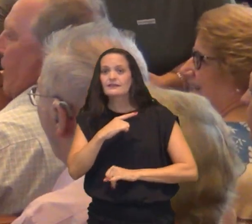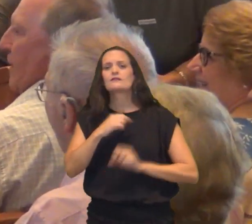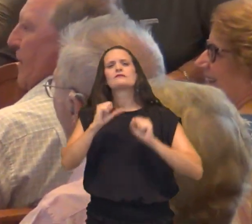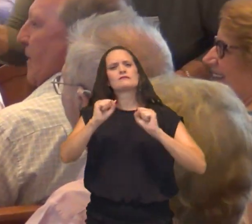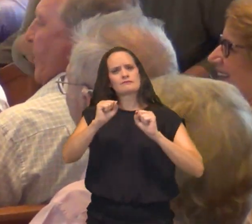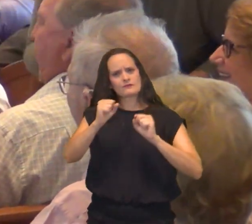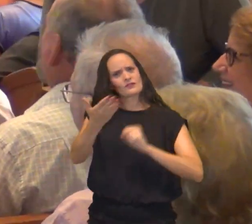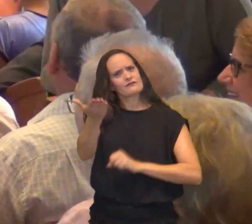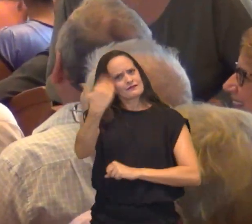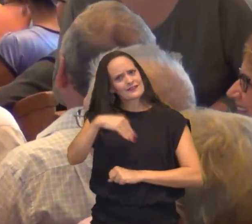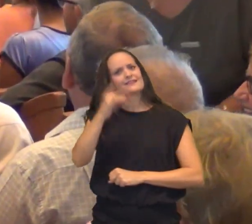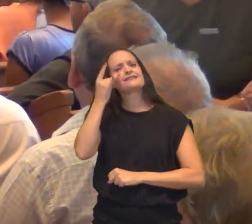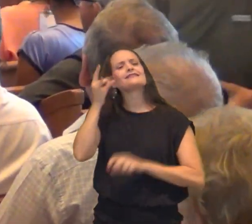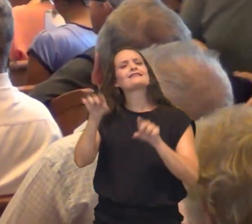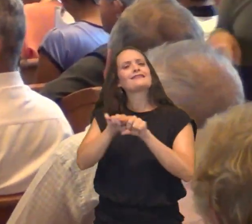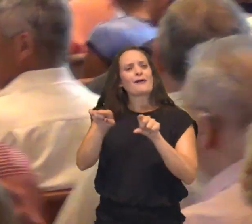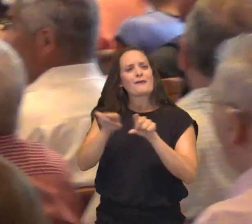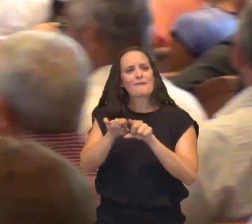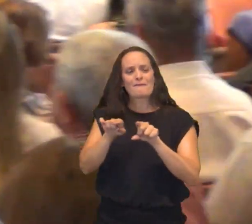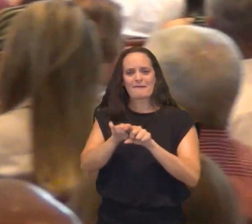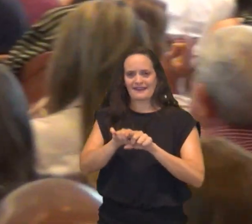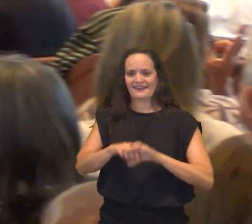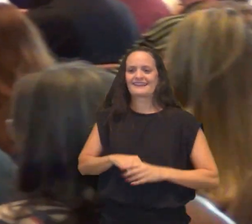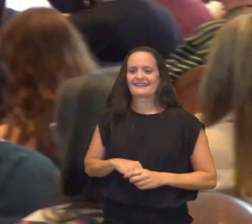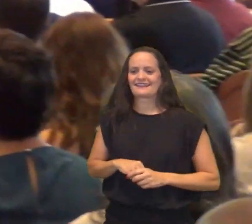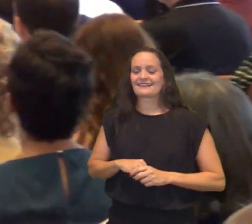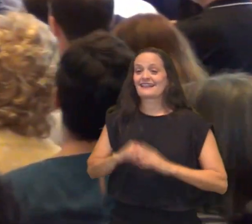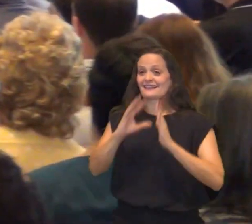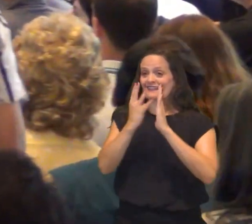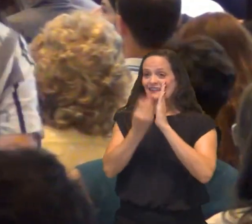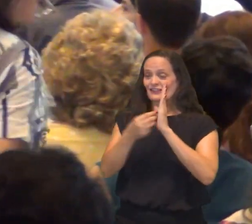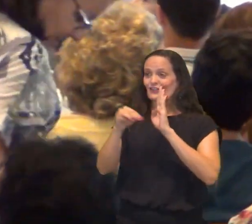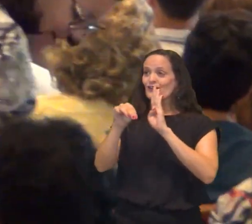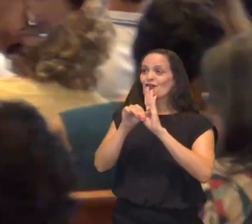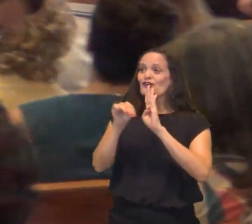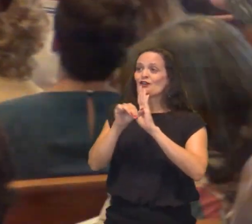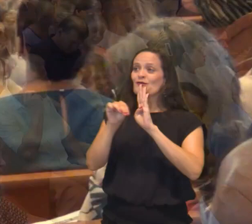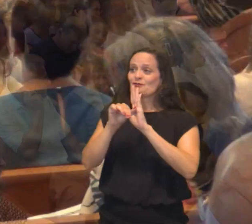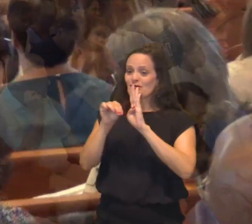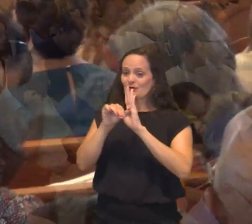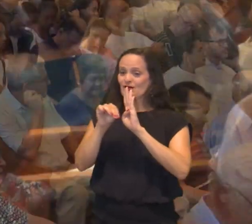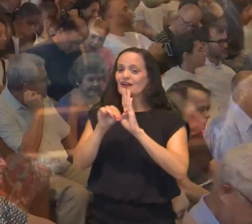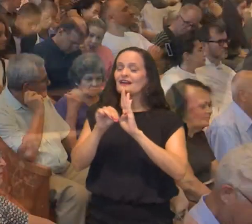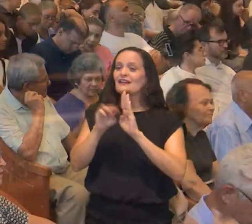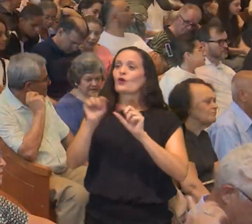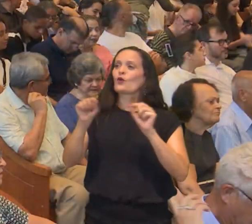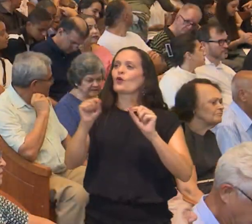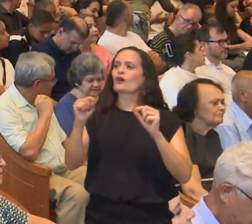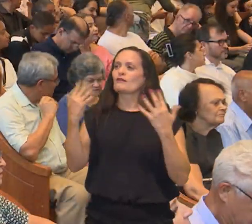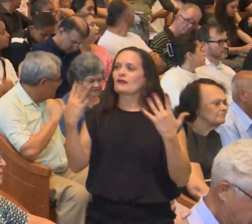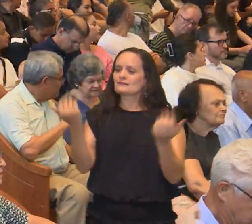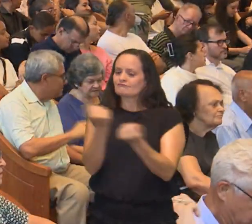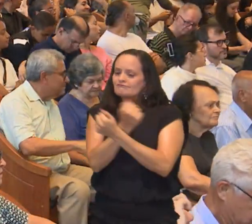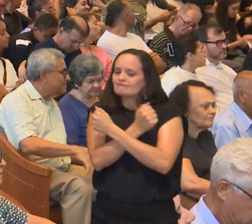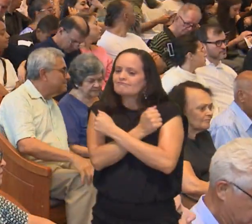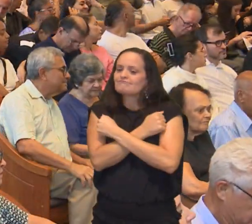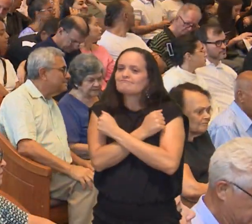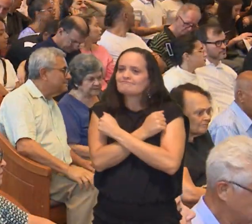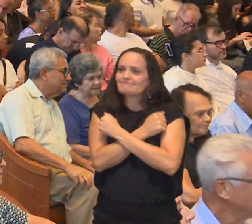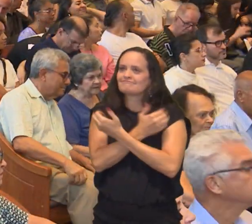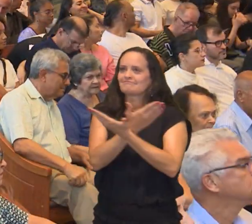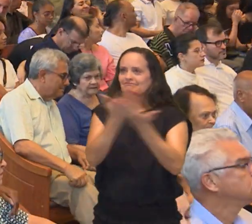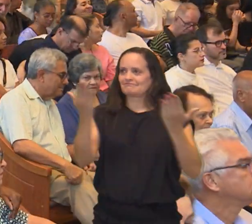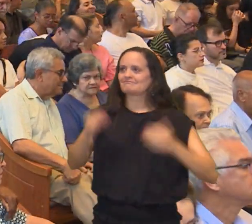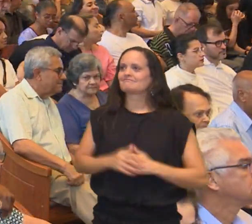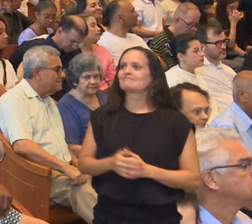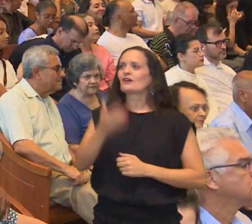sua presença aqui neste templo. A Igreja Memorial Batista de Brasília está de braços abertos para lhe receber. E